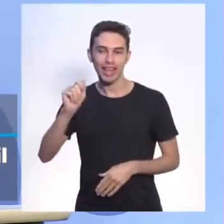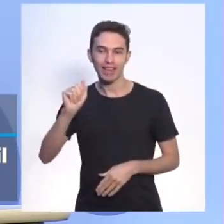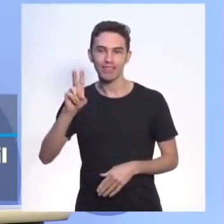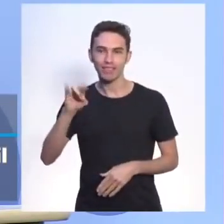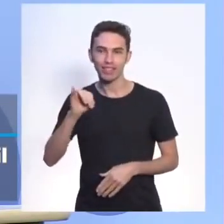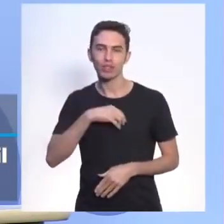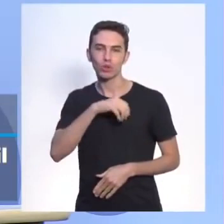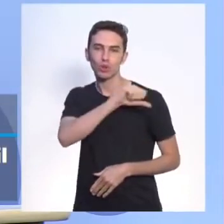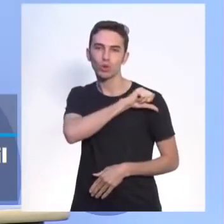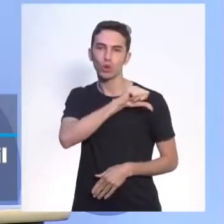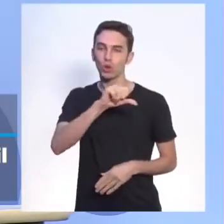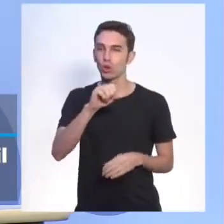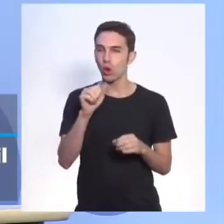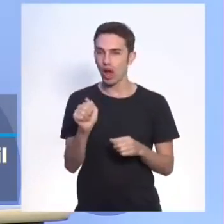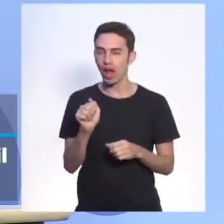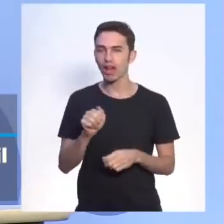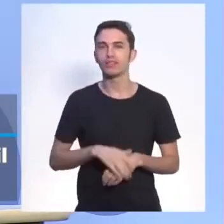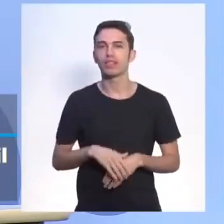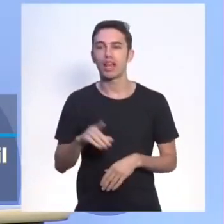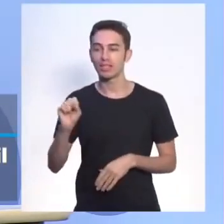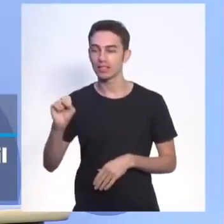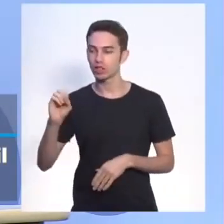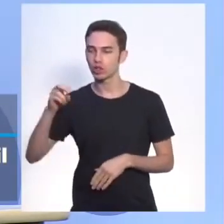A professora Sônia, né?